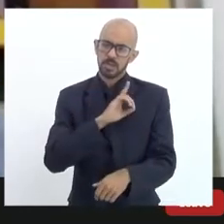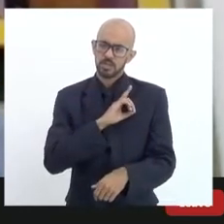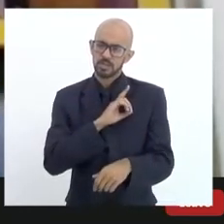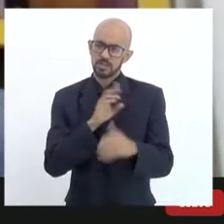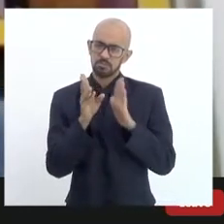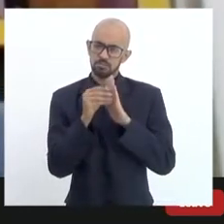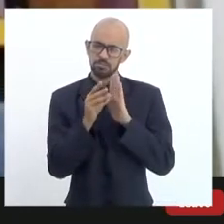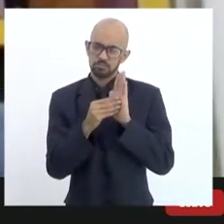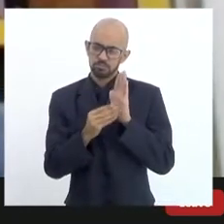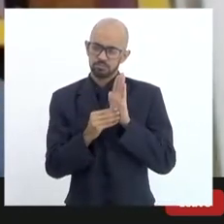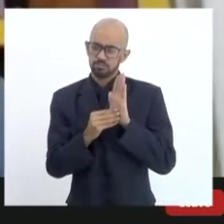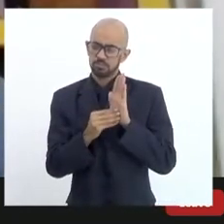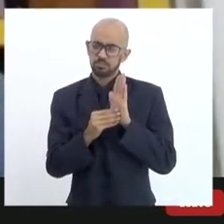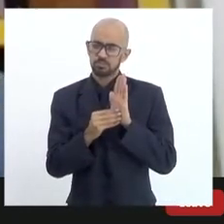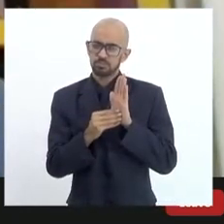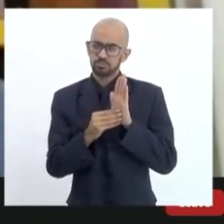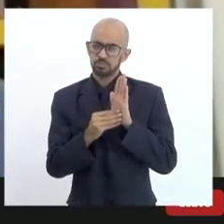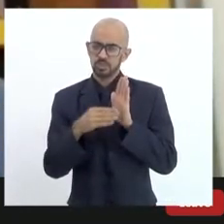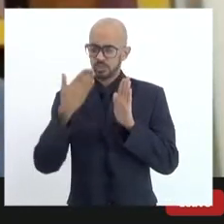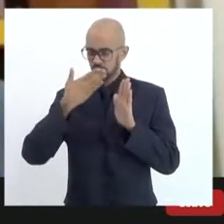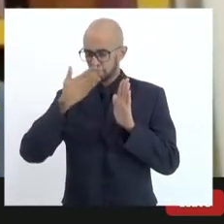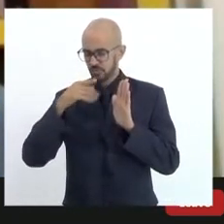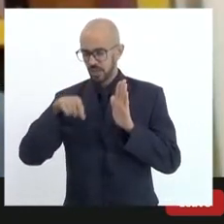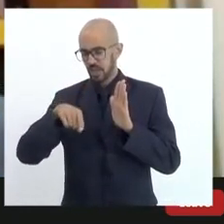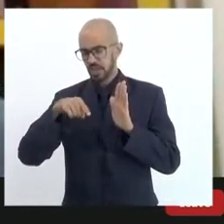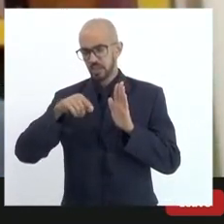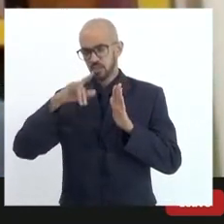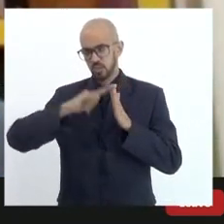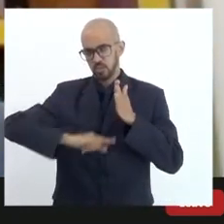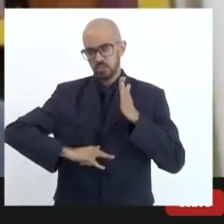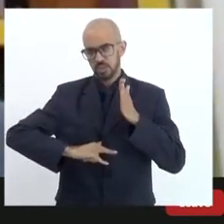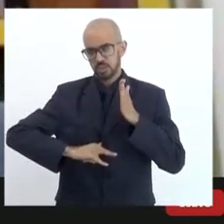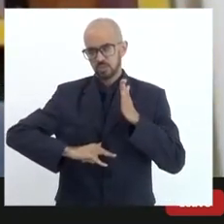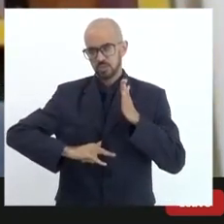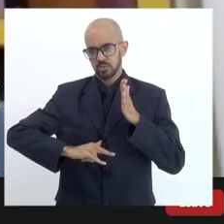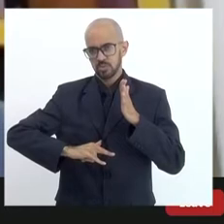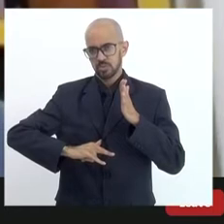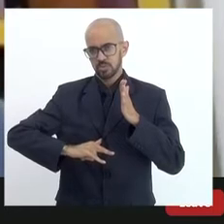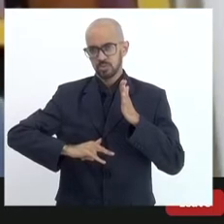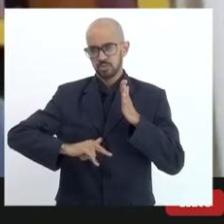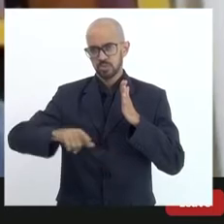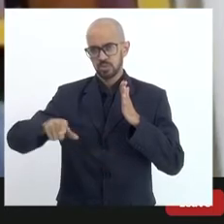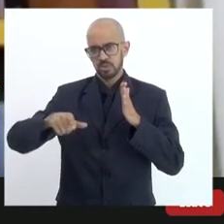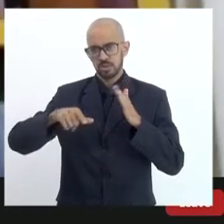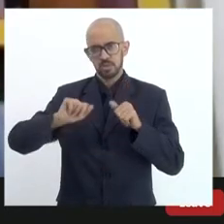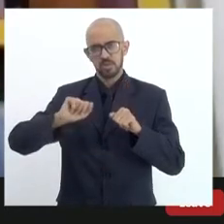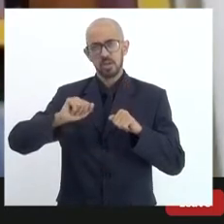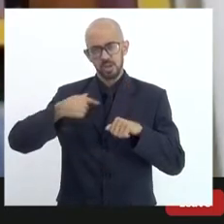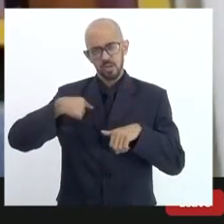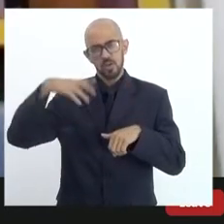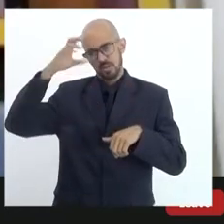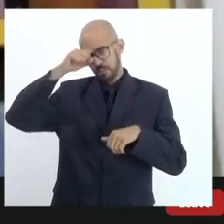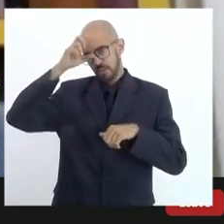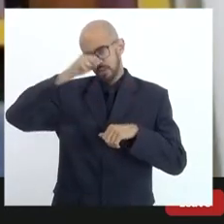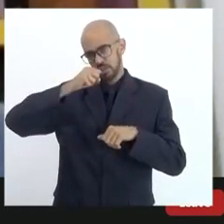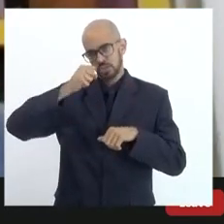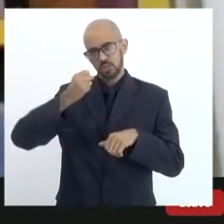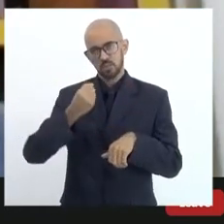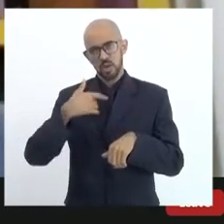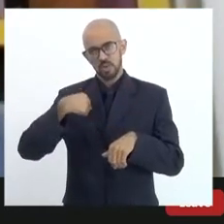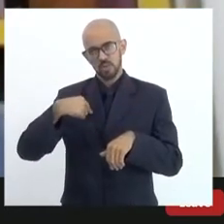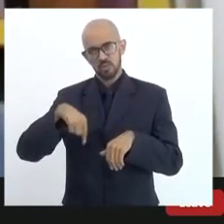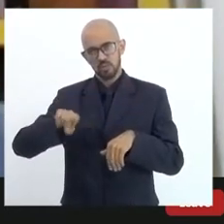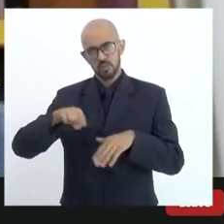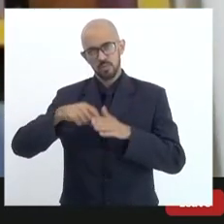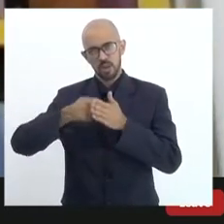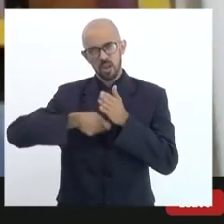vira inquérito, cada delegacia tem um promotor, que eu saiba. Isso eu aprendi logo quando entrei na luta popular, né,